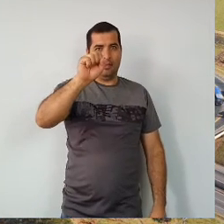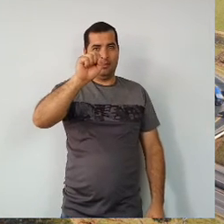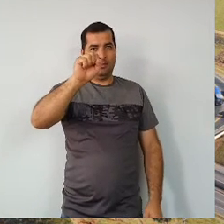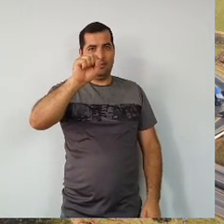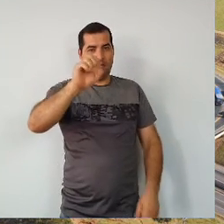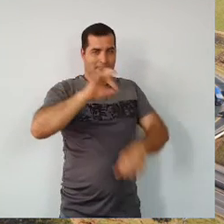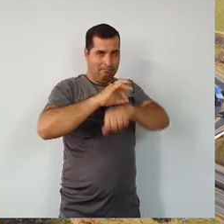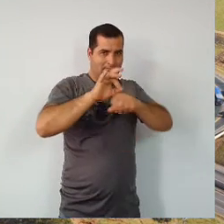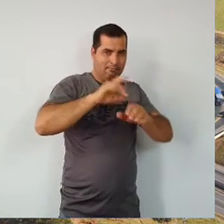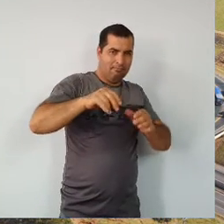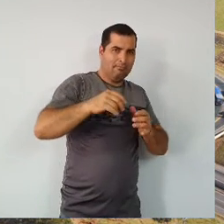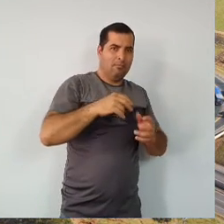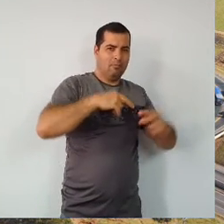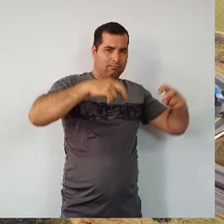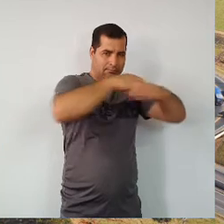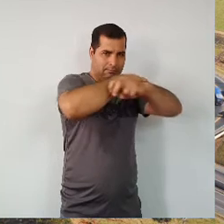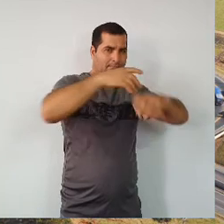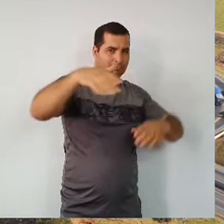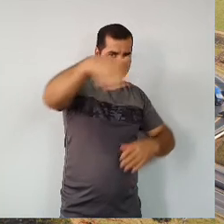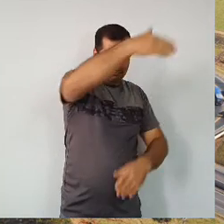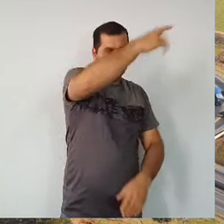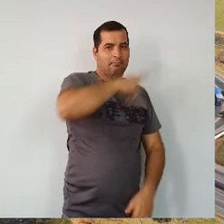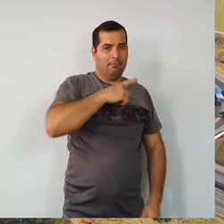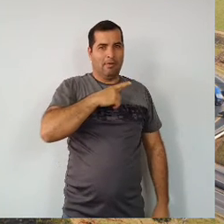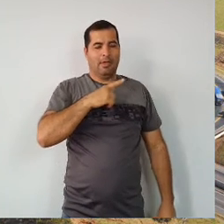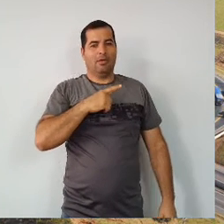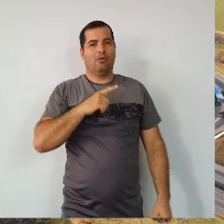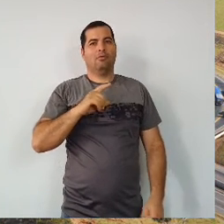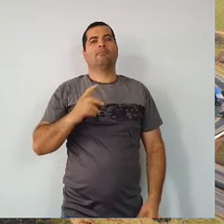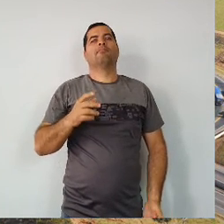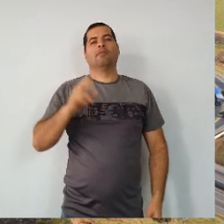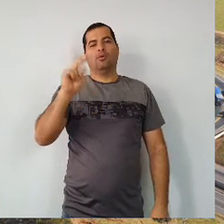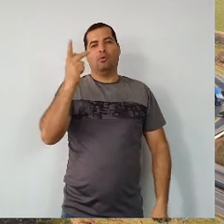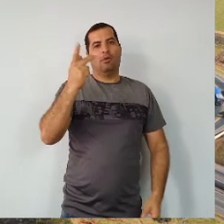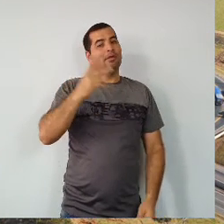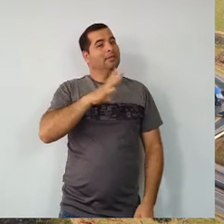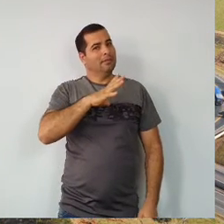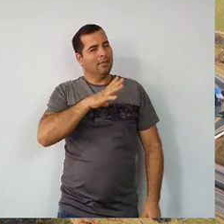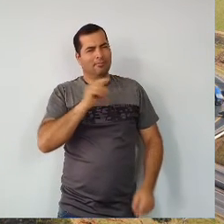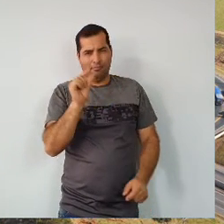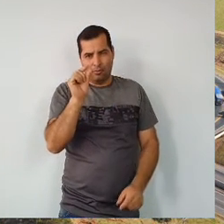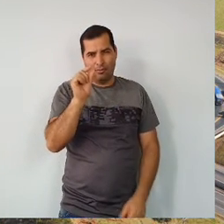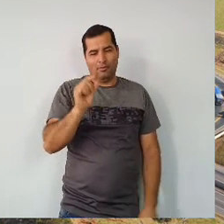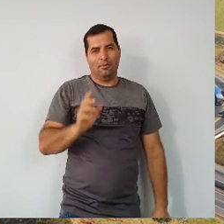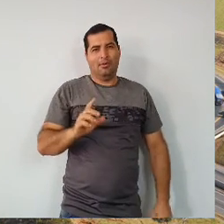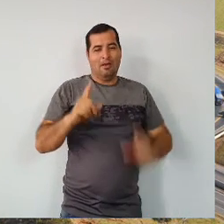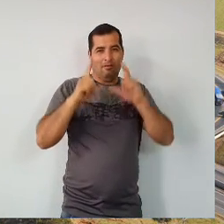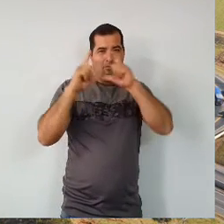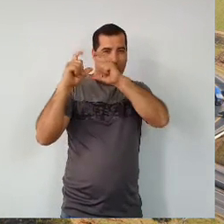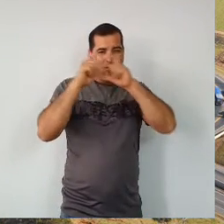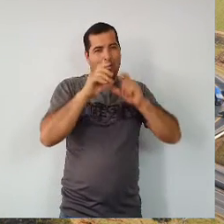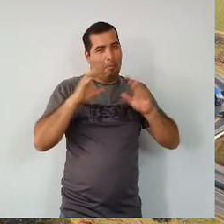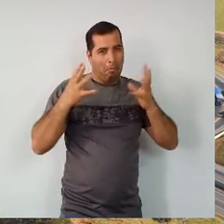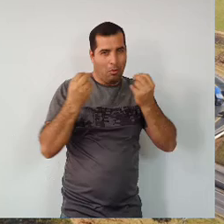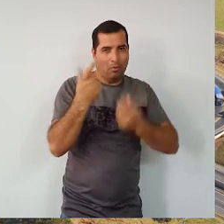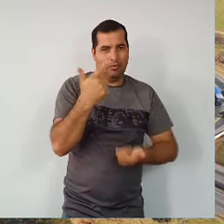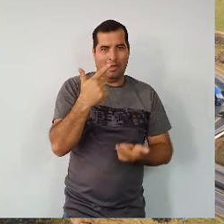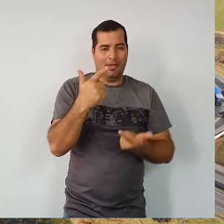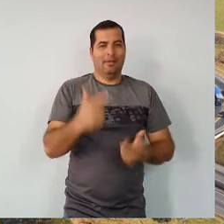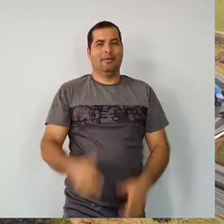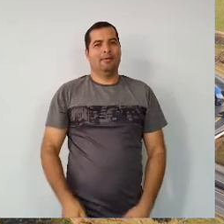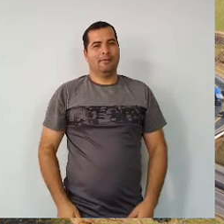né? Então essa é a nossa cidade de Hortolândia, só um pouquinho dela, né? Porque é enorme a